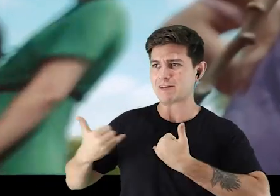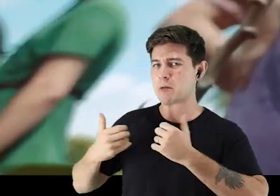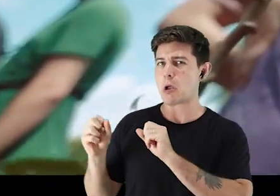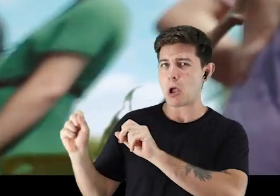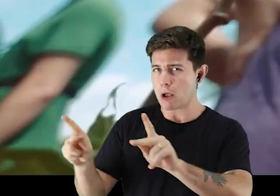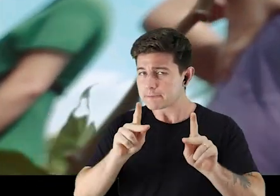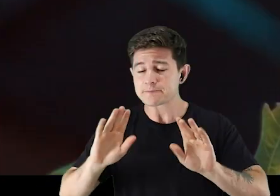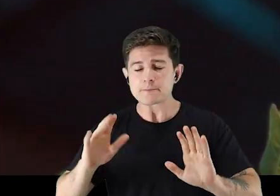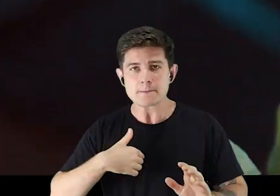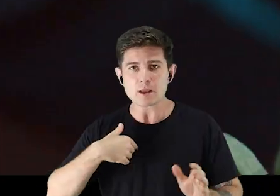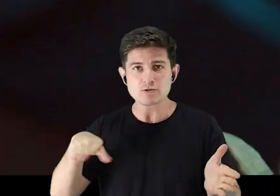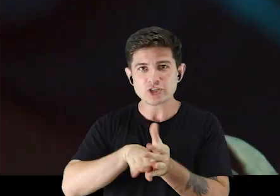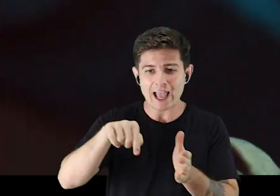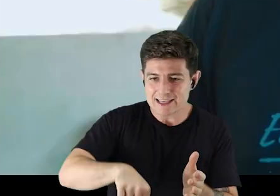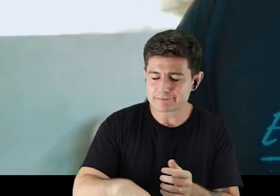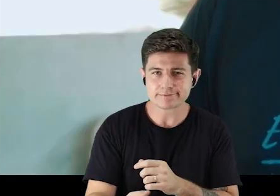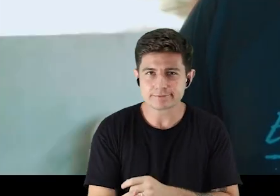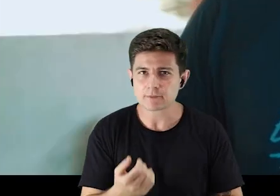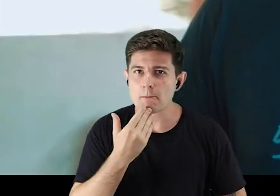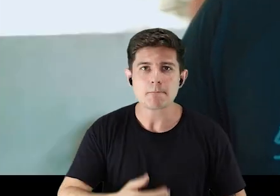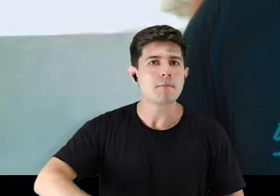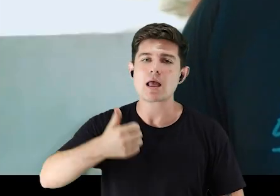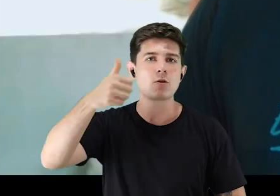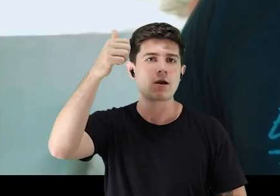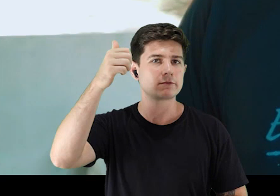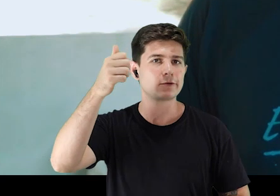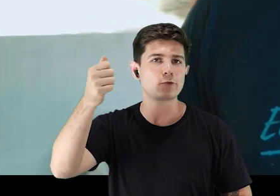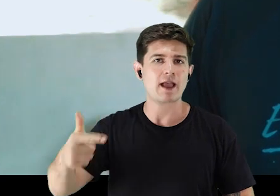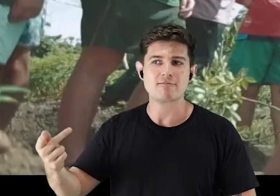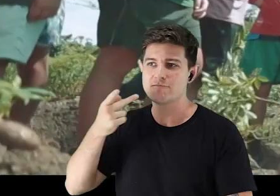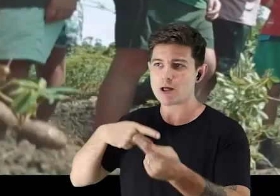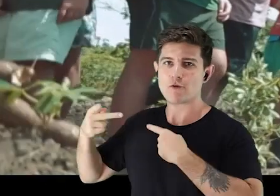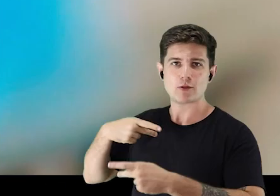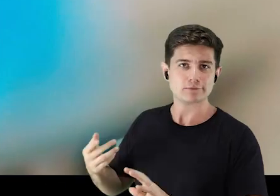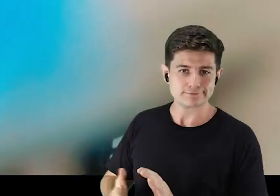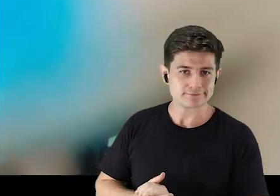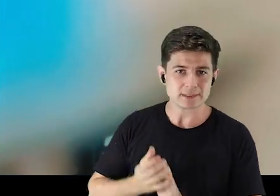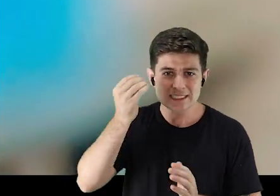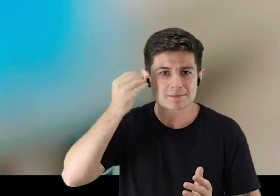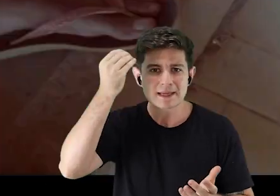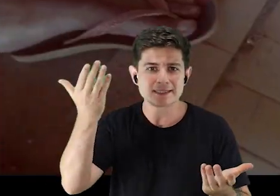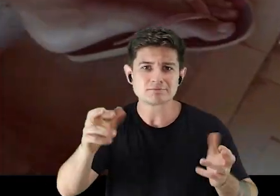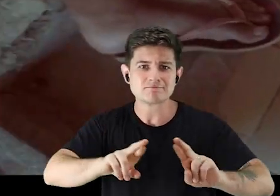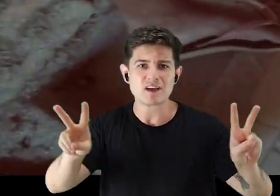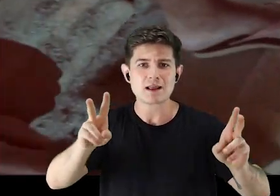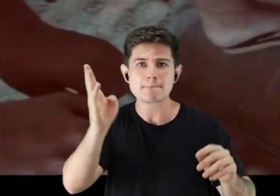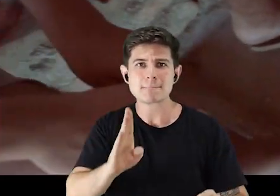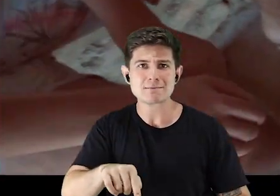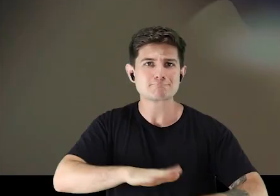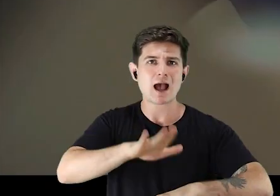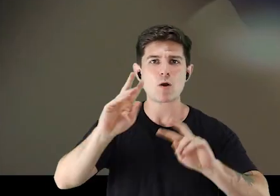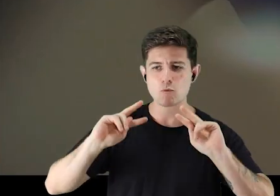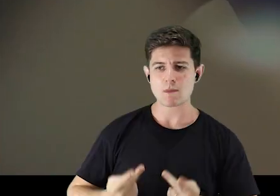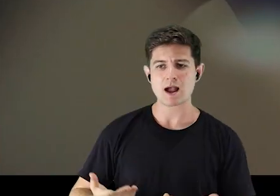surreal. Aí eu cheguei aqui, porque foi muito mais do que isso. É incrível a conta de vivência de gente que a gente conhece. Conhecer um